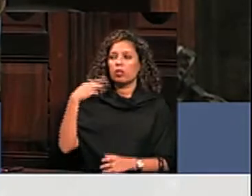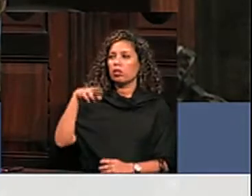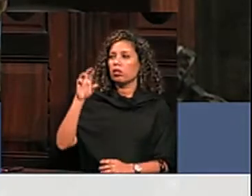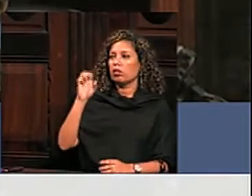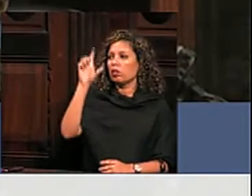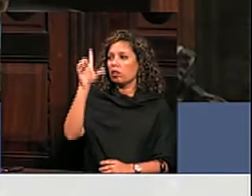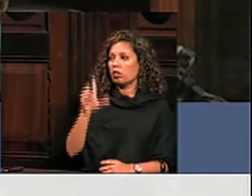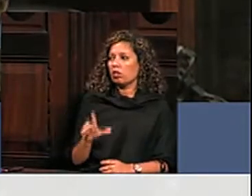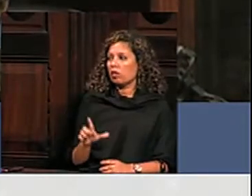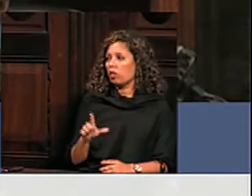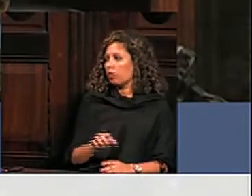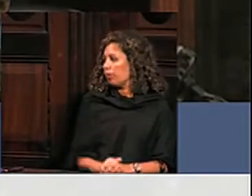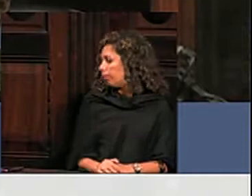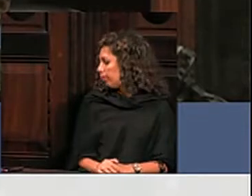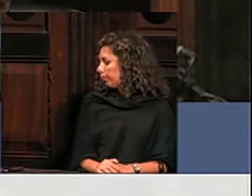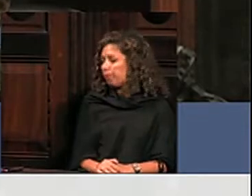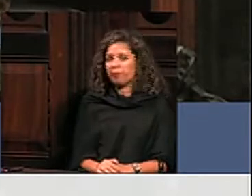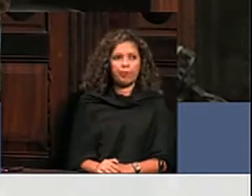favor. Um minuto, presidente.